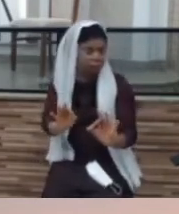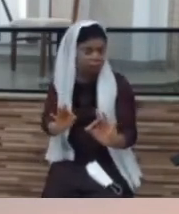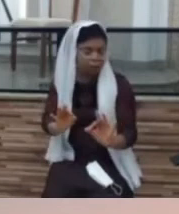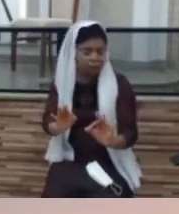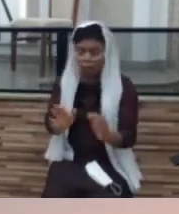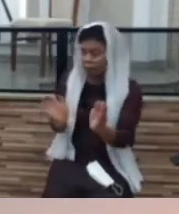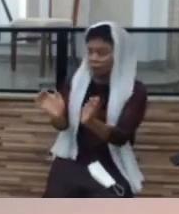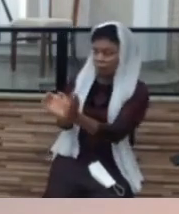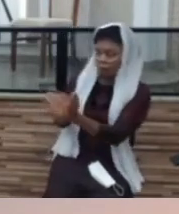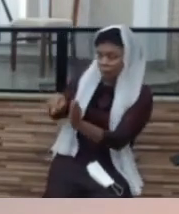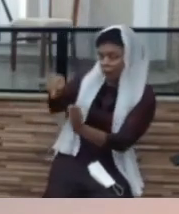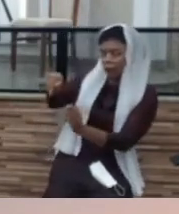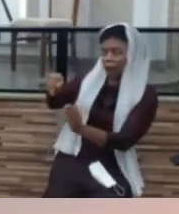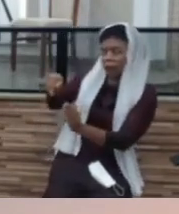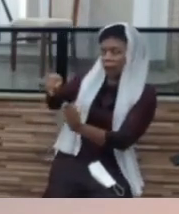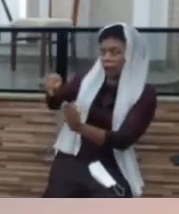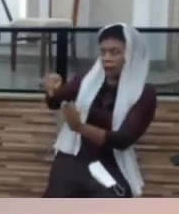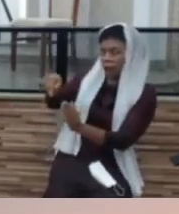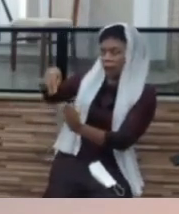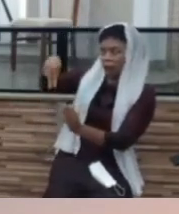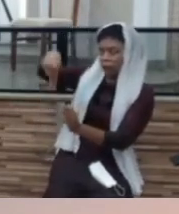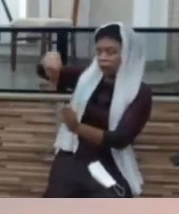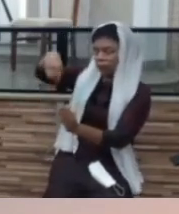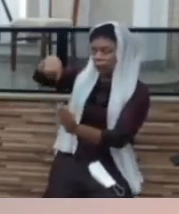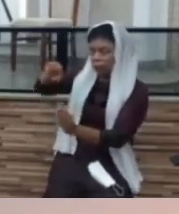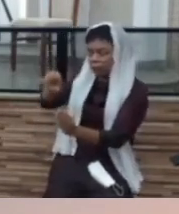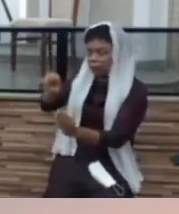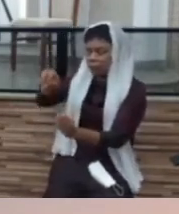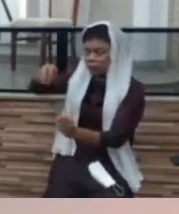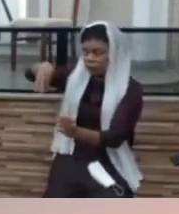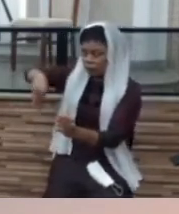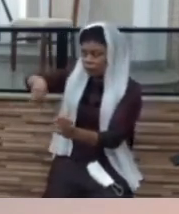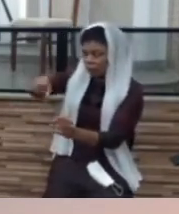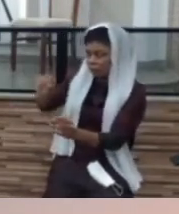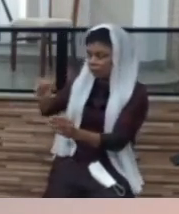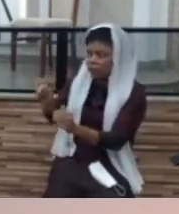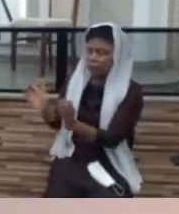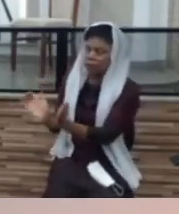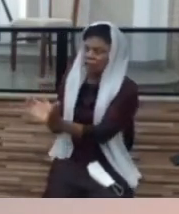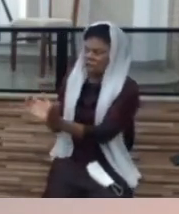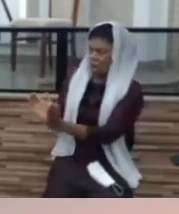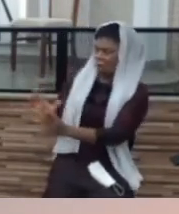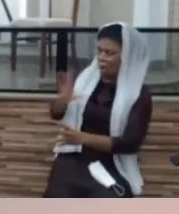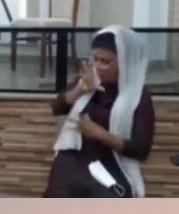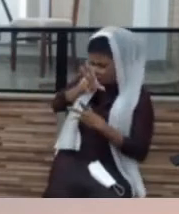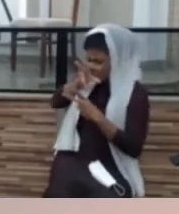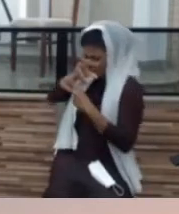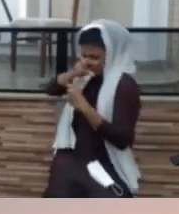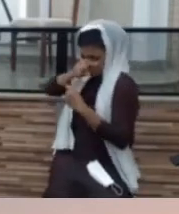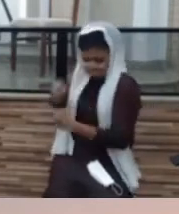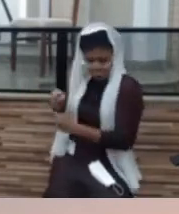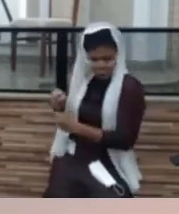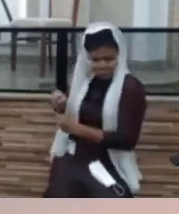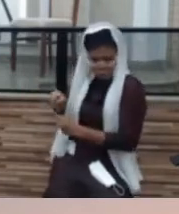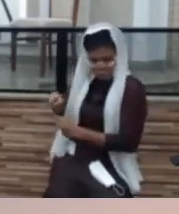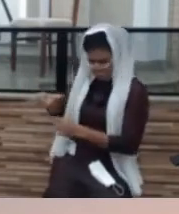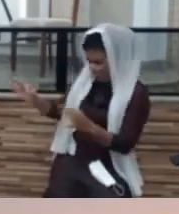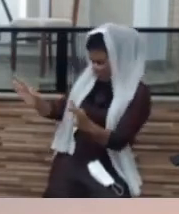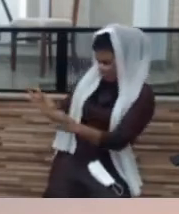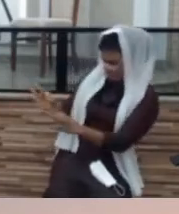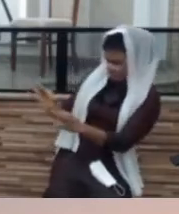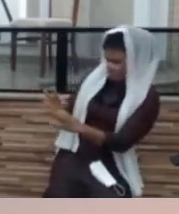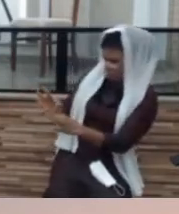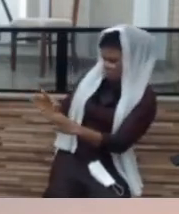veio Neemias. Neemias, irmãos, veio com um grupo e ele veio com força. Porque o homem de Deus, irmão, ele tem